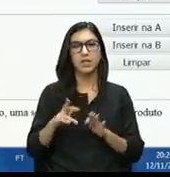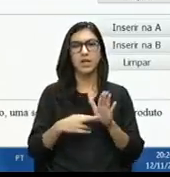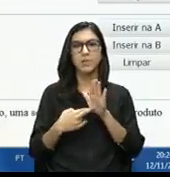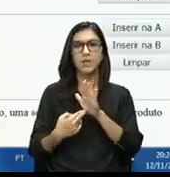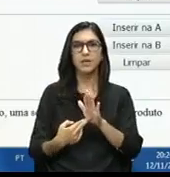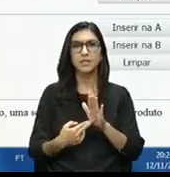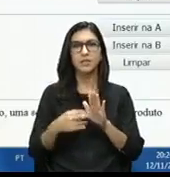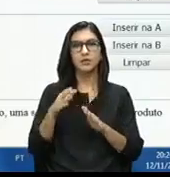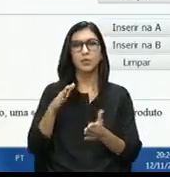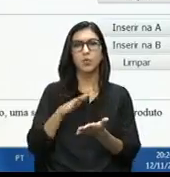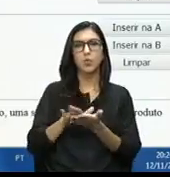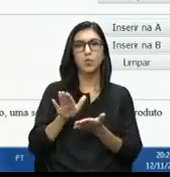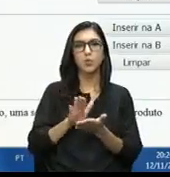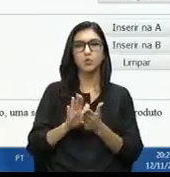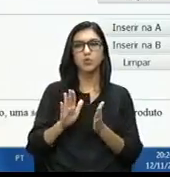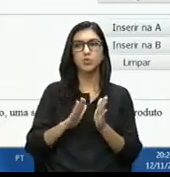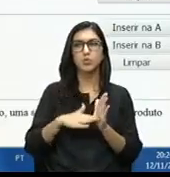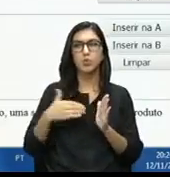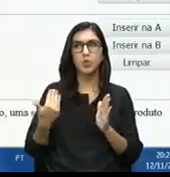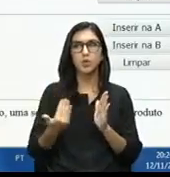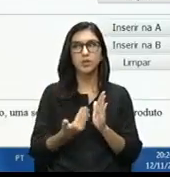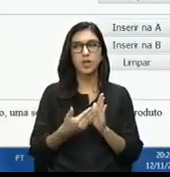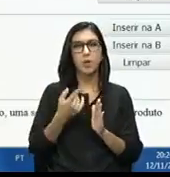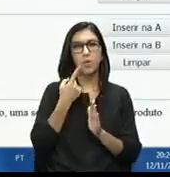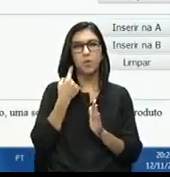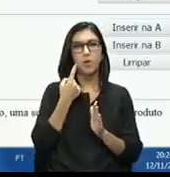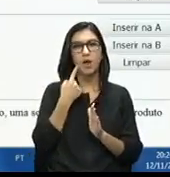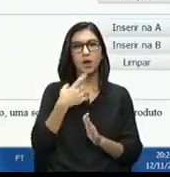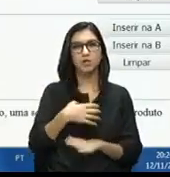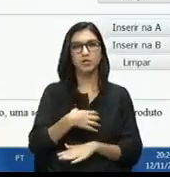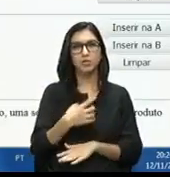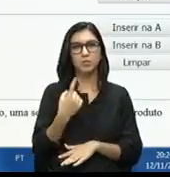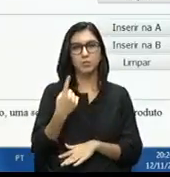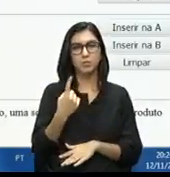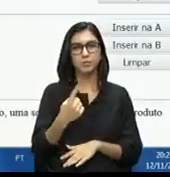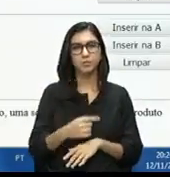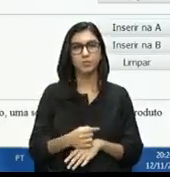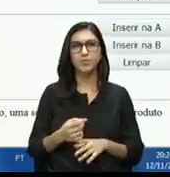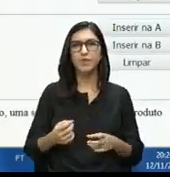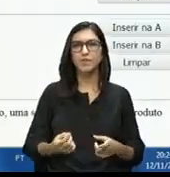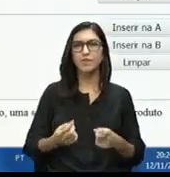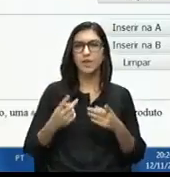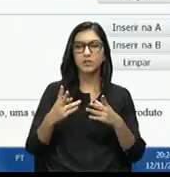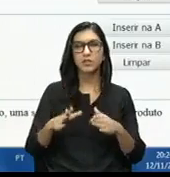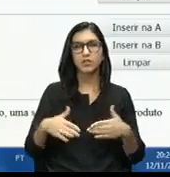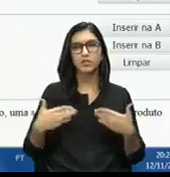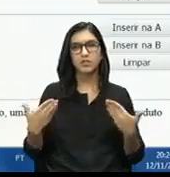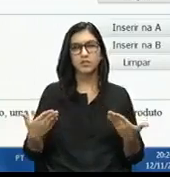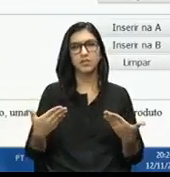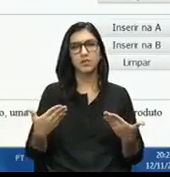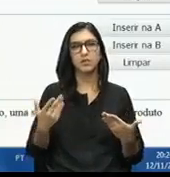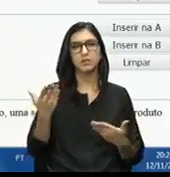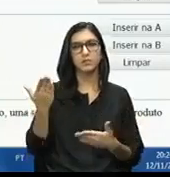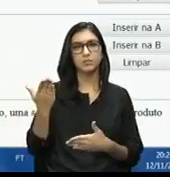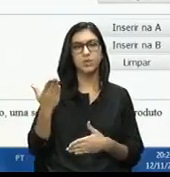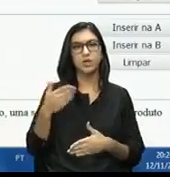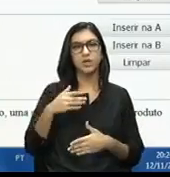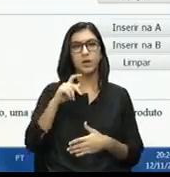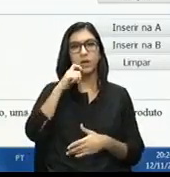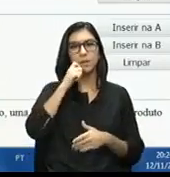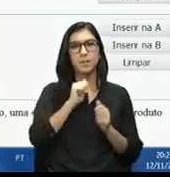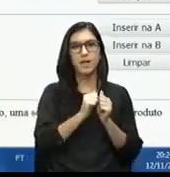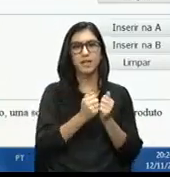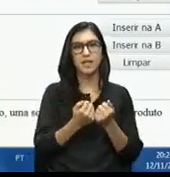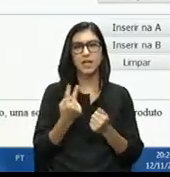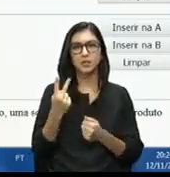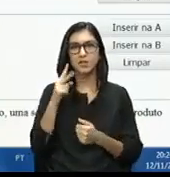Representa o custo total das balas do tipo 1, vendidas então pela padaria